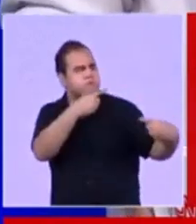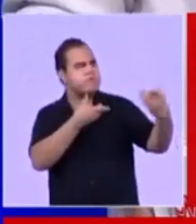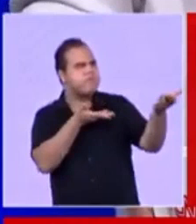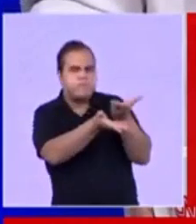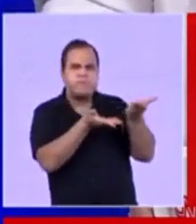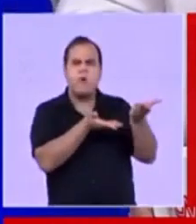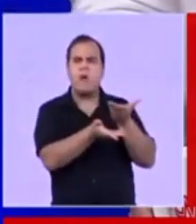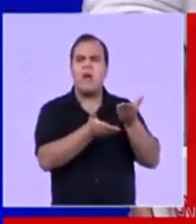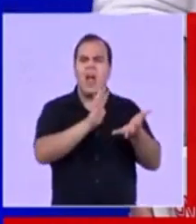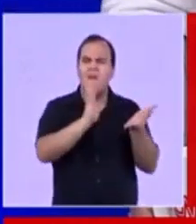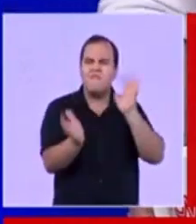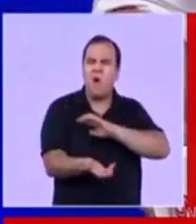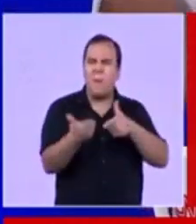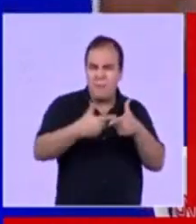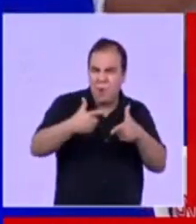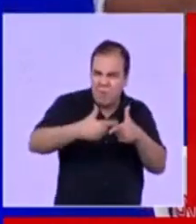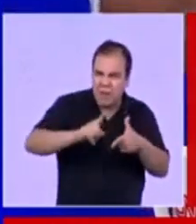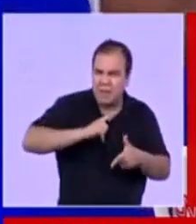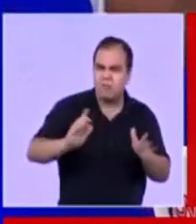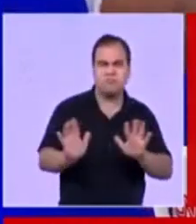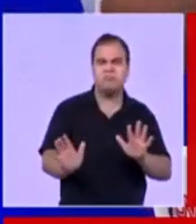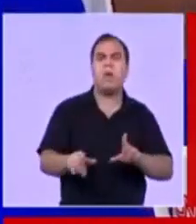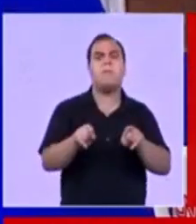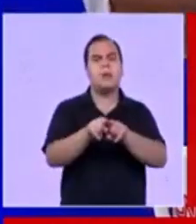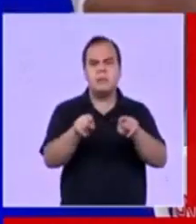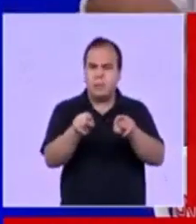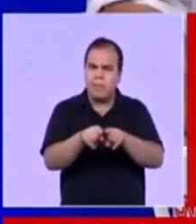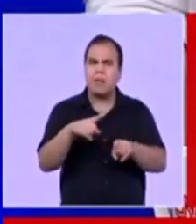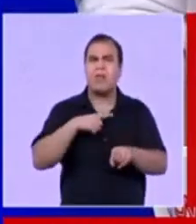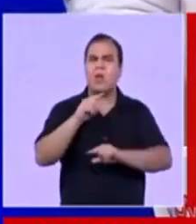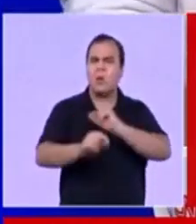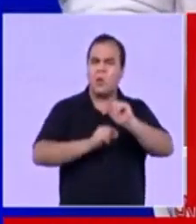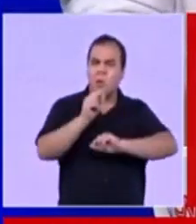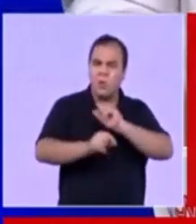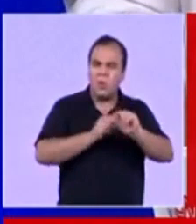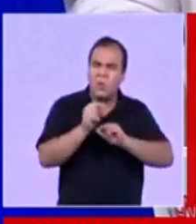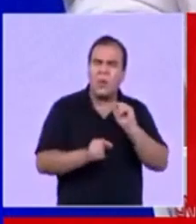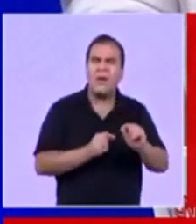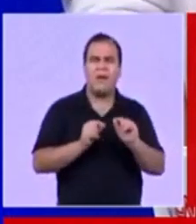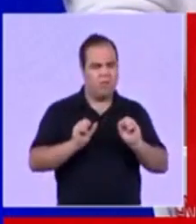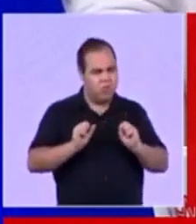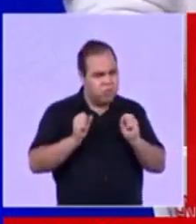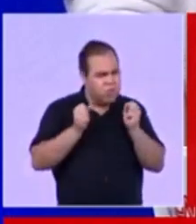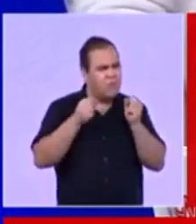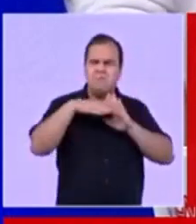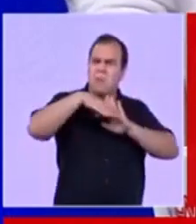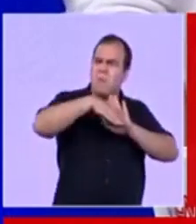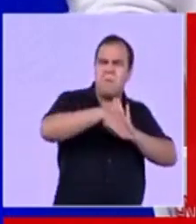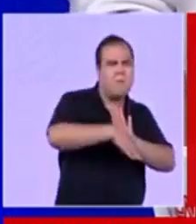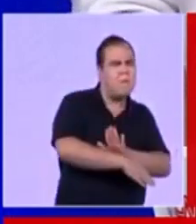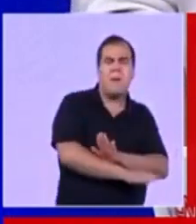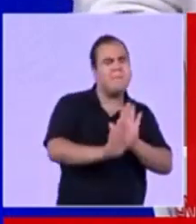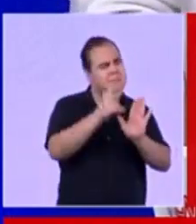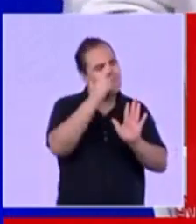só não tem esses problemas Bruno mas para que a reforma também corrigir a regressividade do a tributária brasileira é um tema Nacional